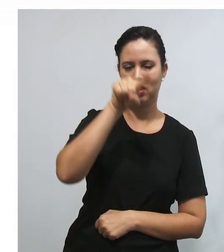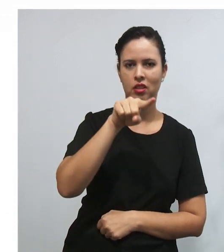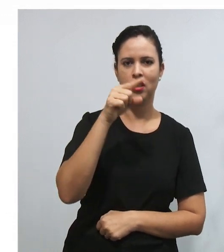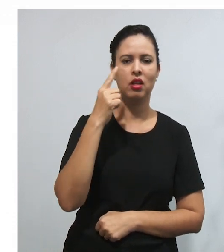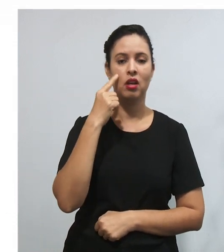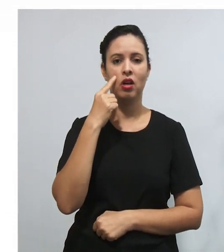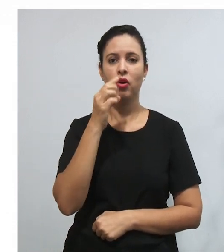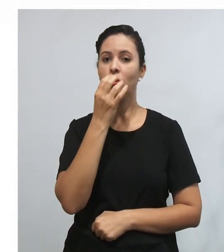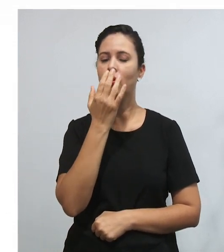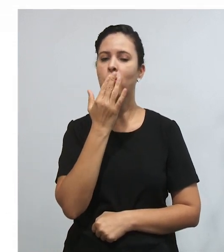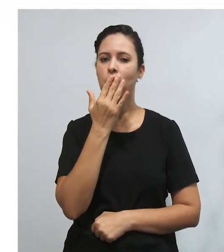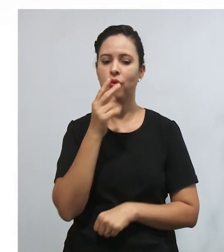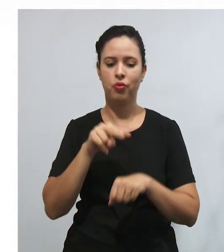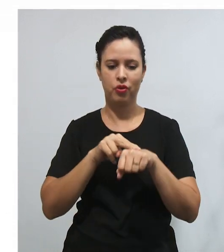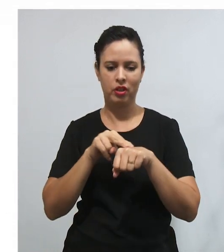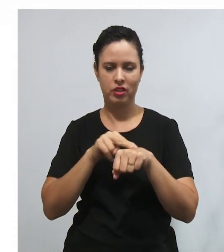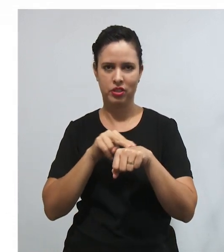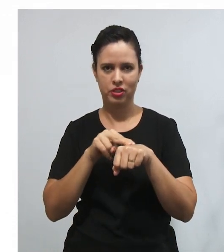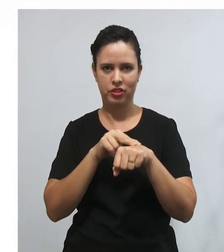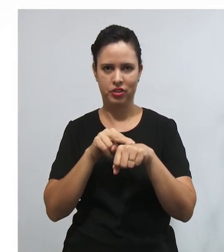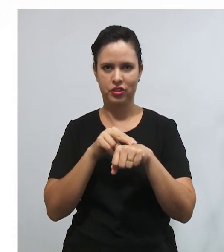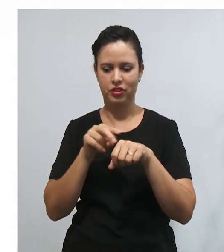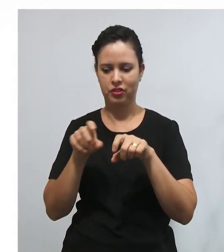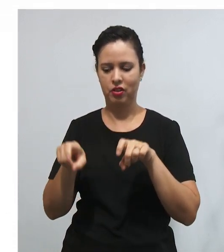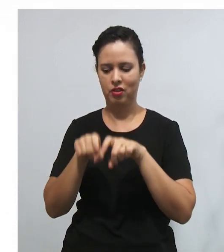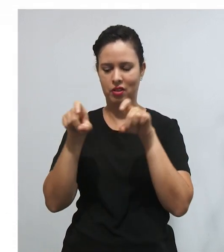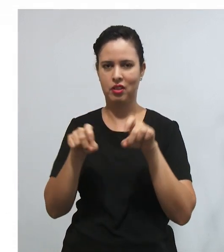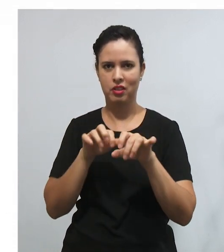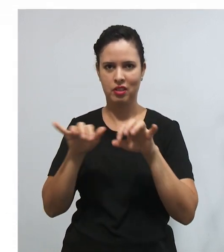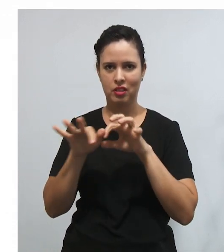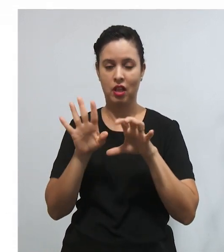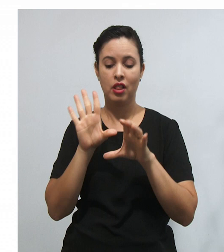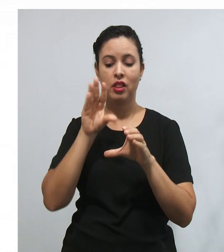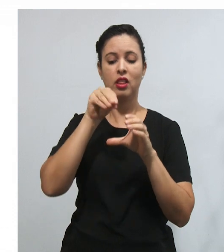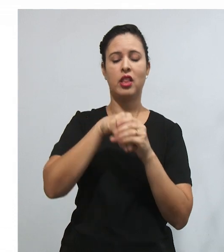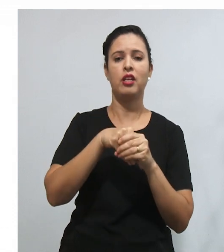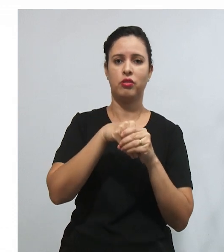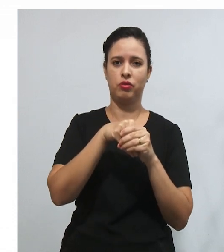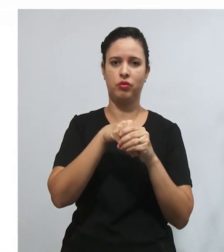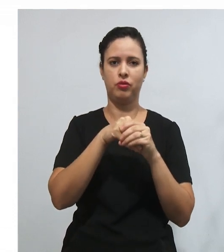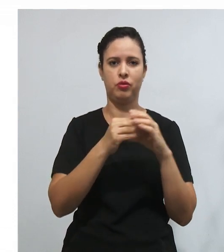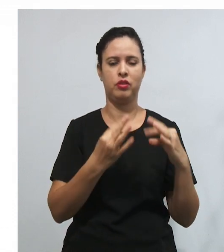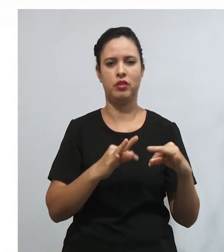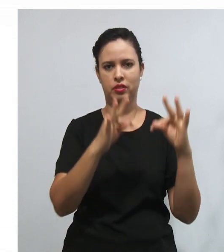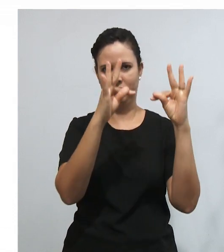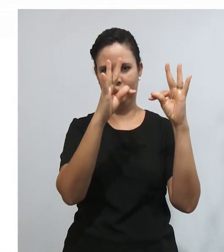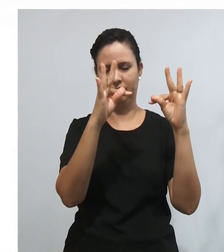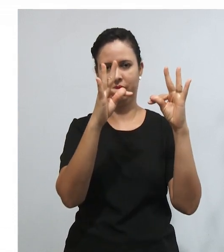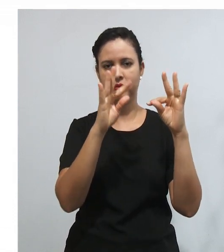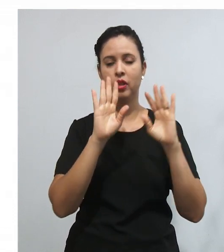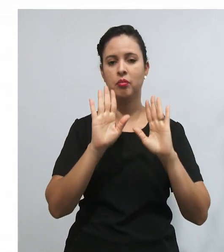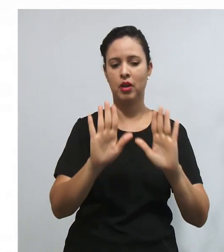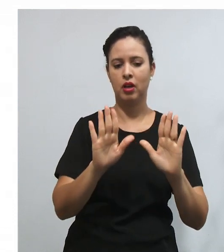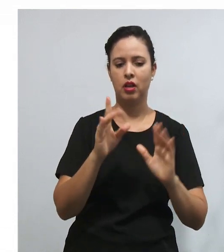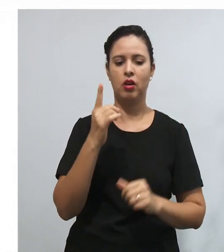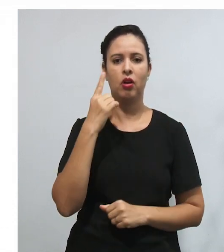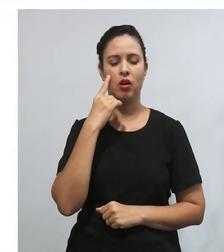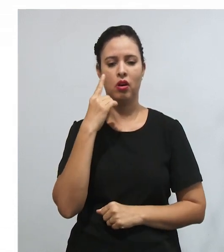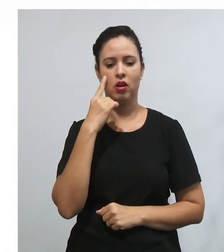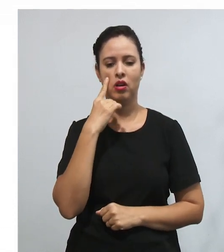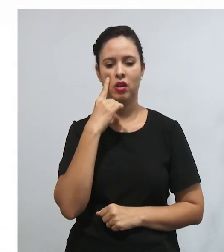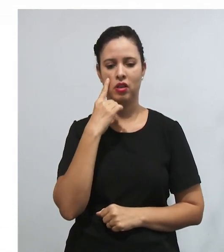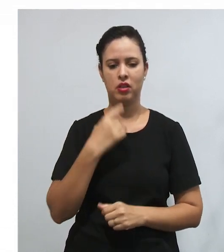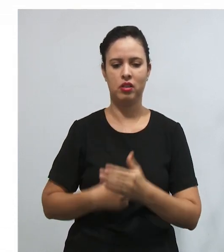da tecnologia, tá? Então a tecnologia, digamos que ela abrange a informática também. Mas fora, aqui nessa parte aqui,